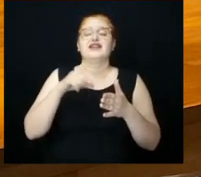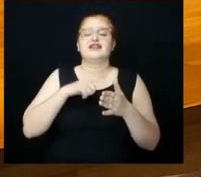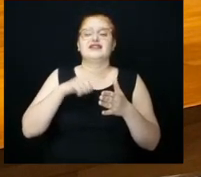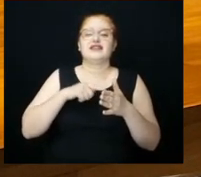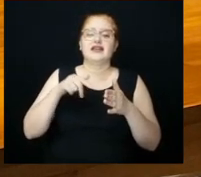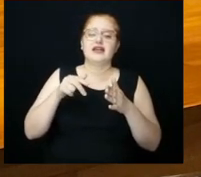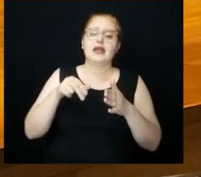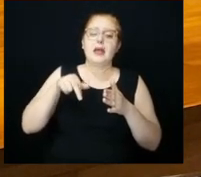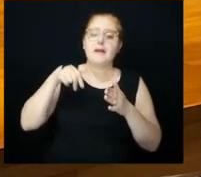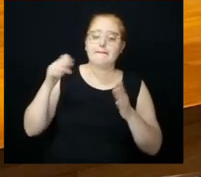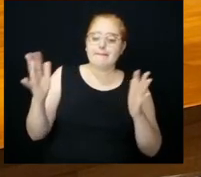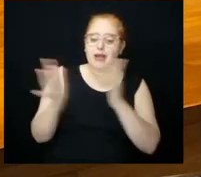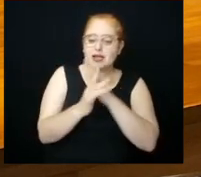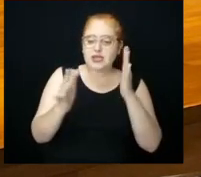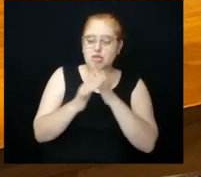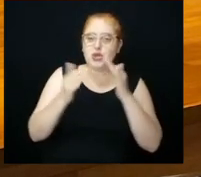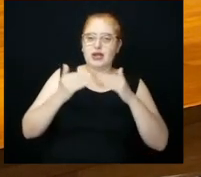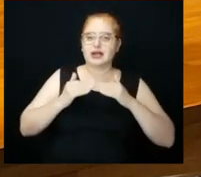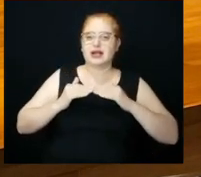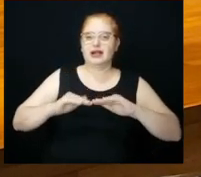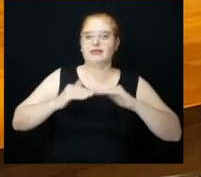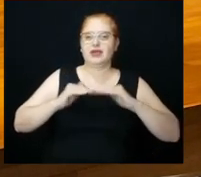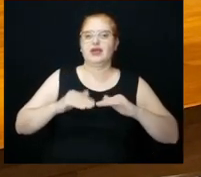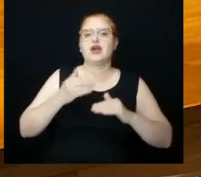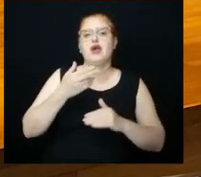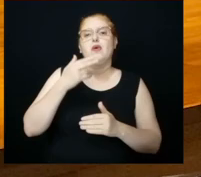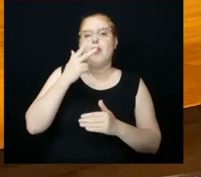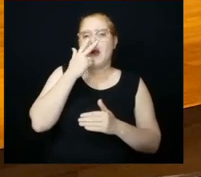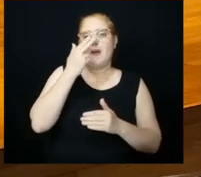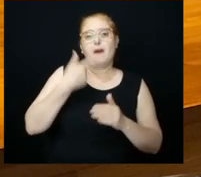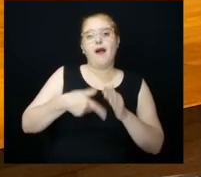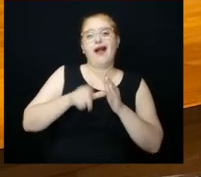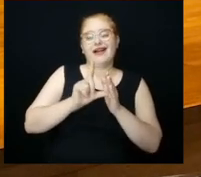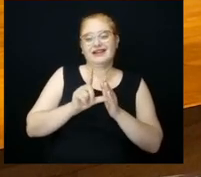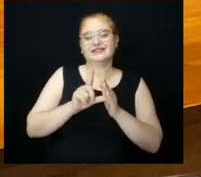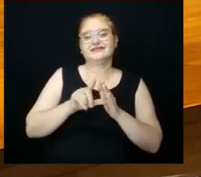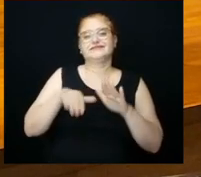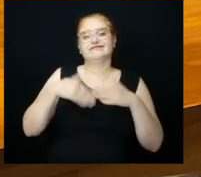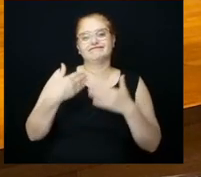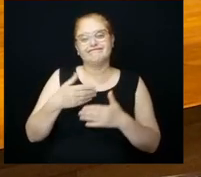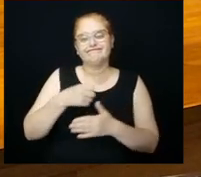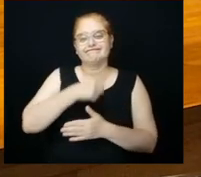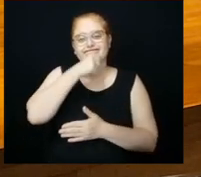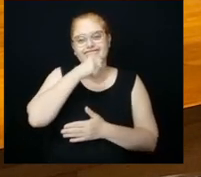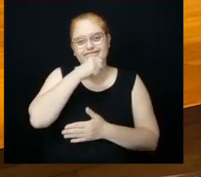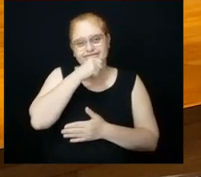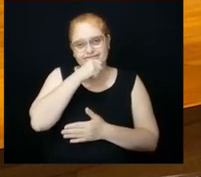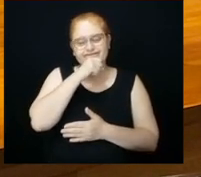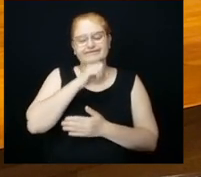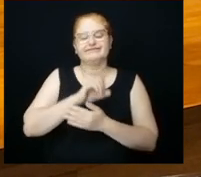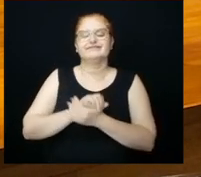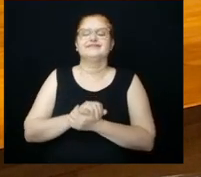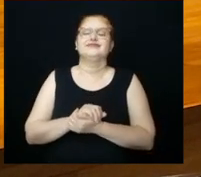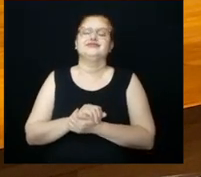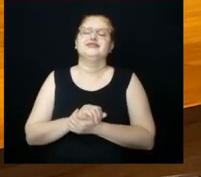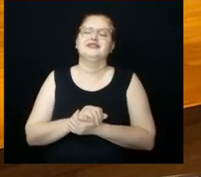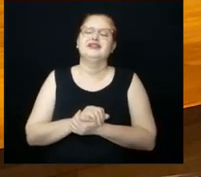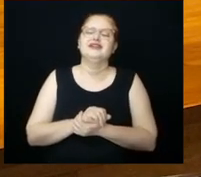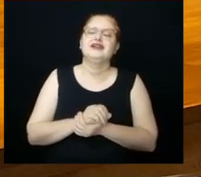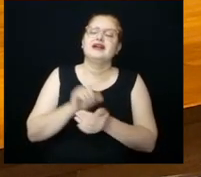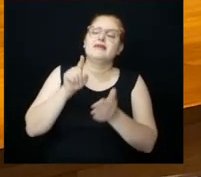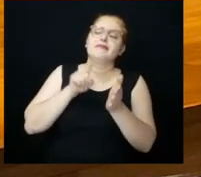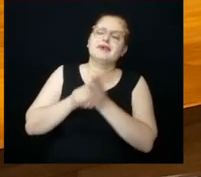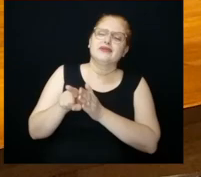gente, caminhões, como no tempo de antigamente. Mas sereno, o velho passa um braço sobre os ombros trementes do rapaz e lhe